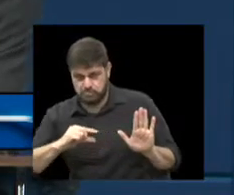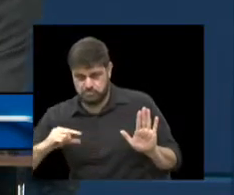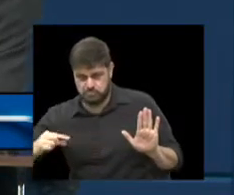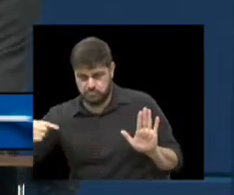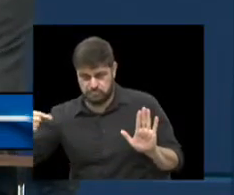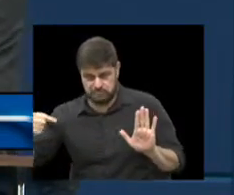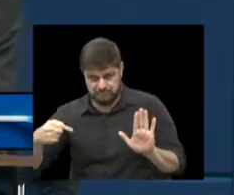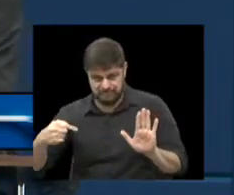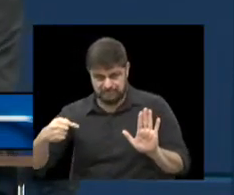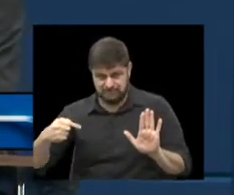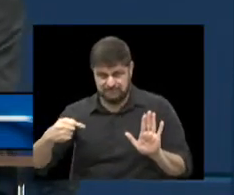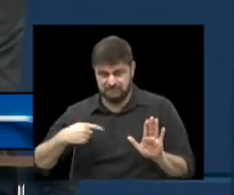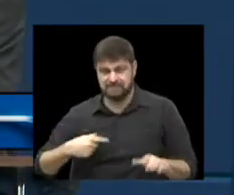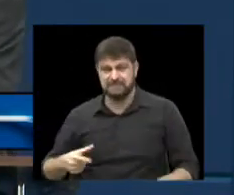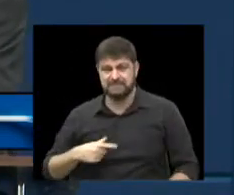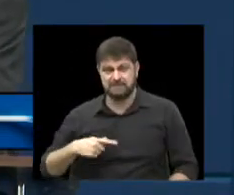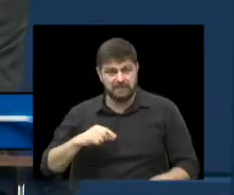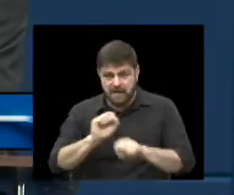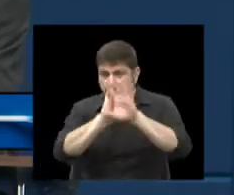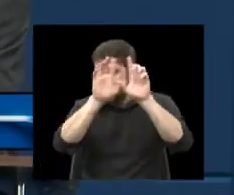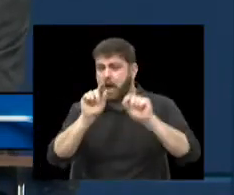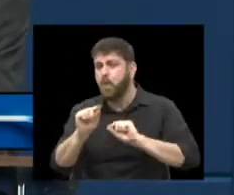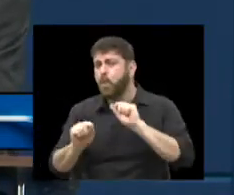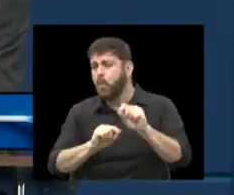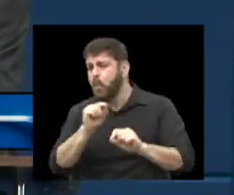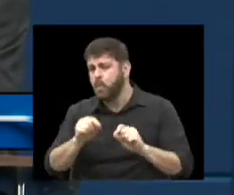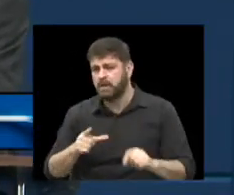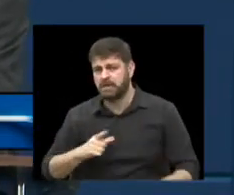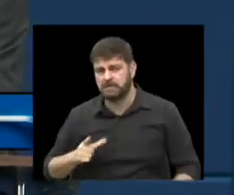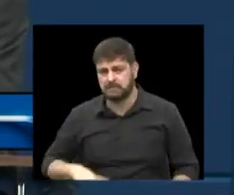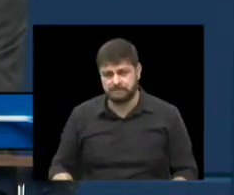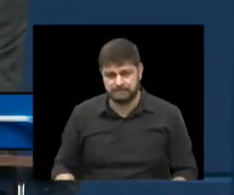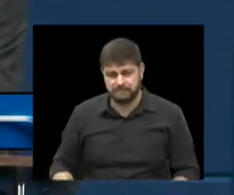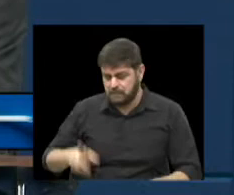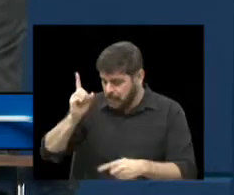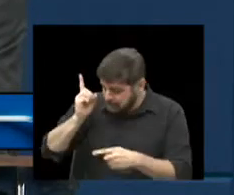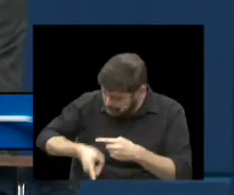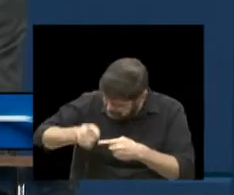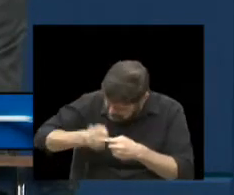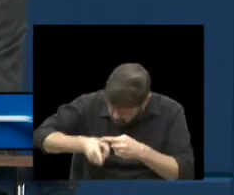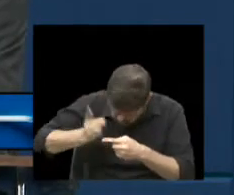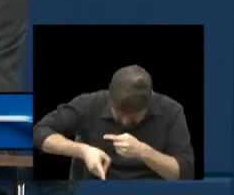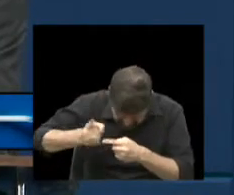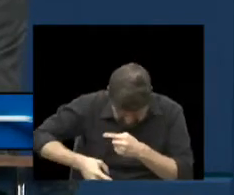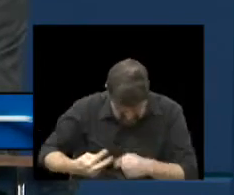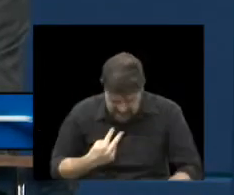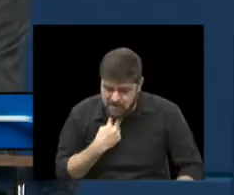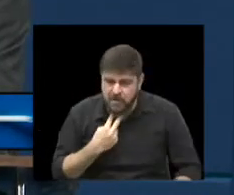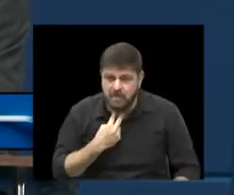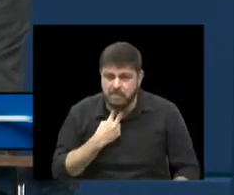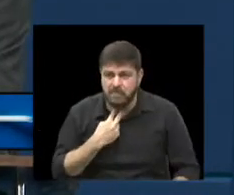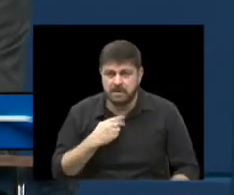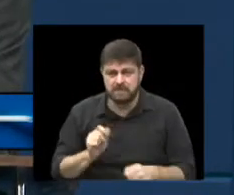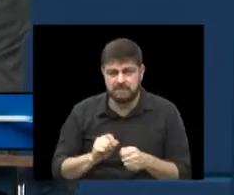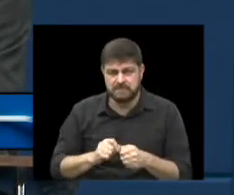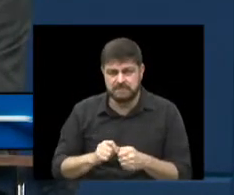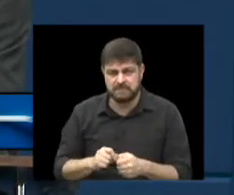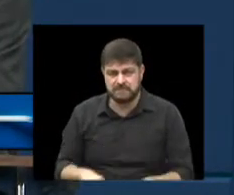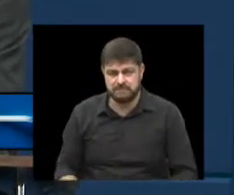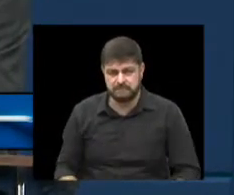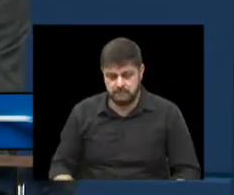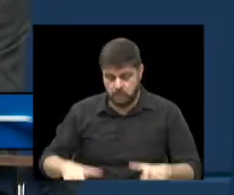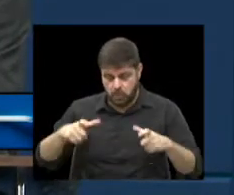desse projeto fica muito claro que fica terminantemente proibido praticar ato de compra e venda dentro